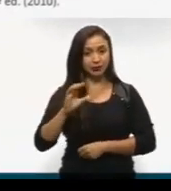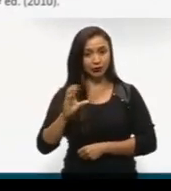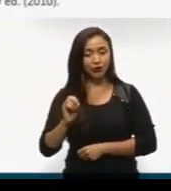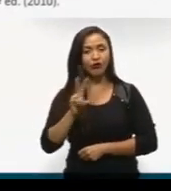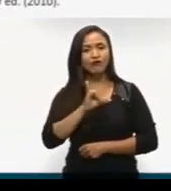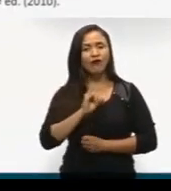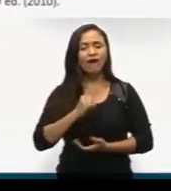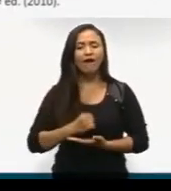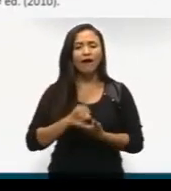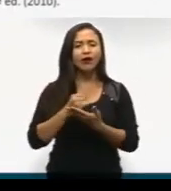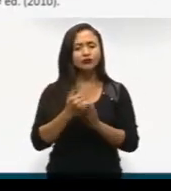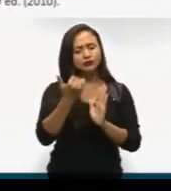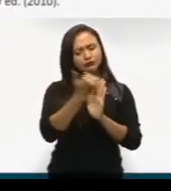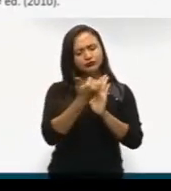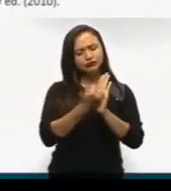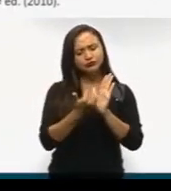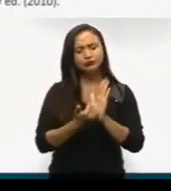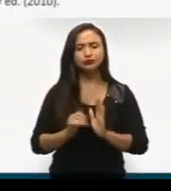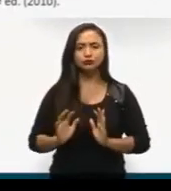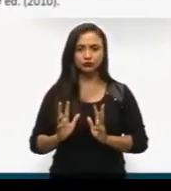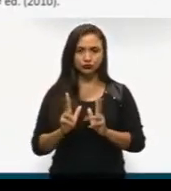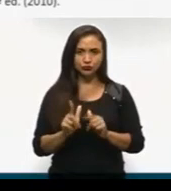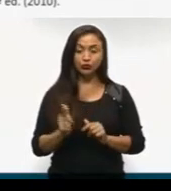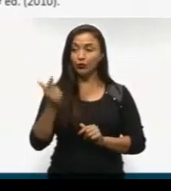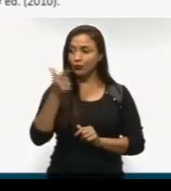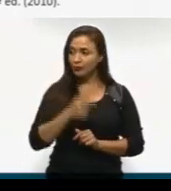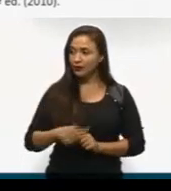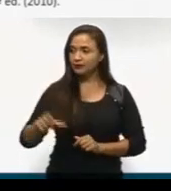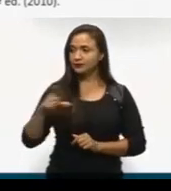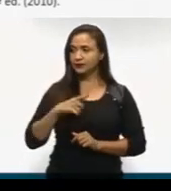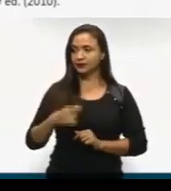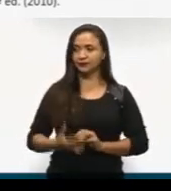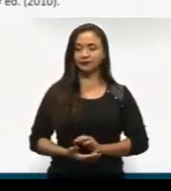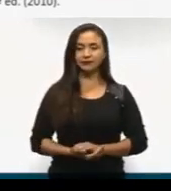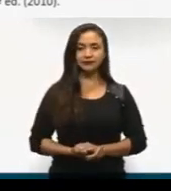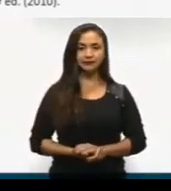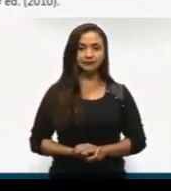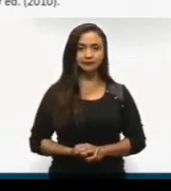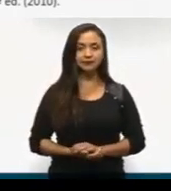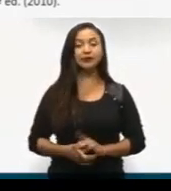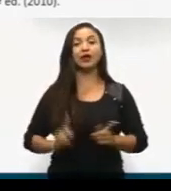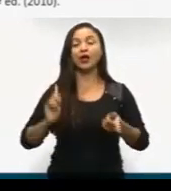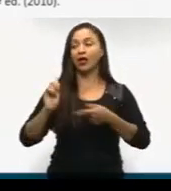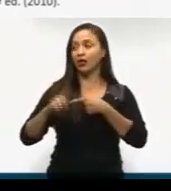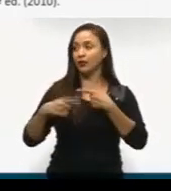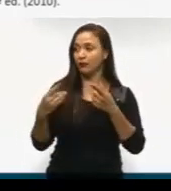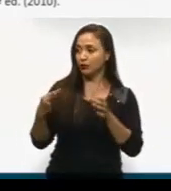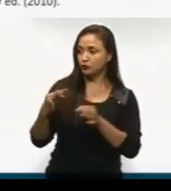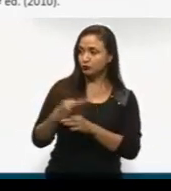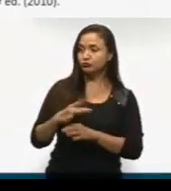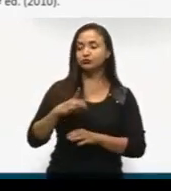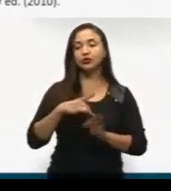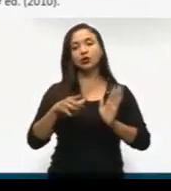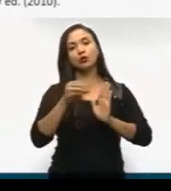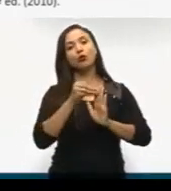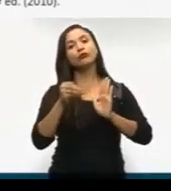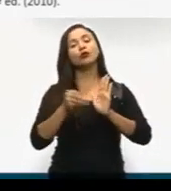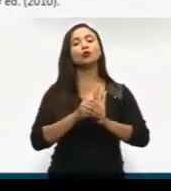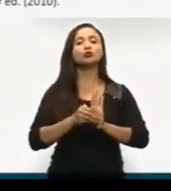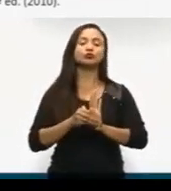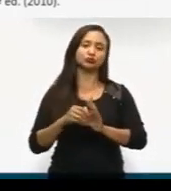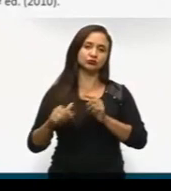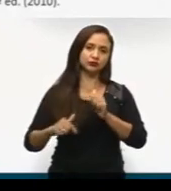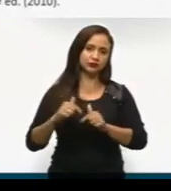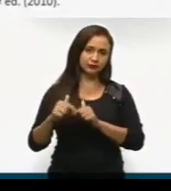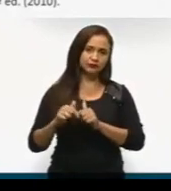passo a passo detalhado. E não é só isso. Olha só que interessante. Ela depois vai te dar o conteúdo do serviço.